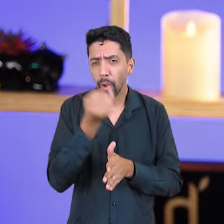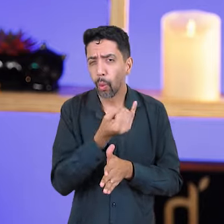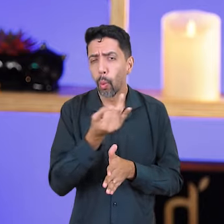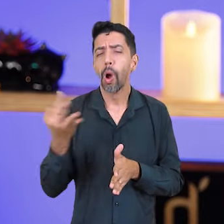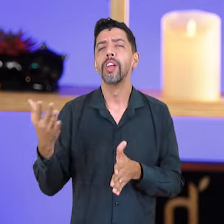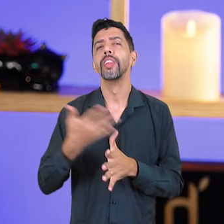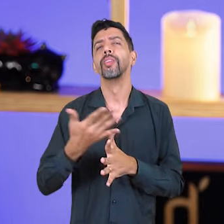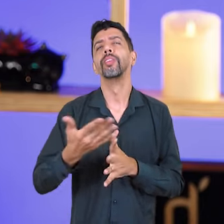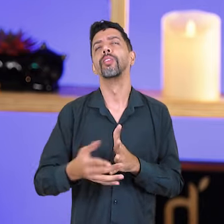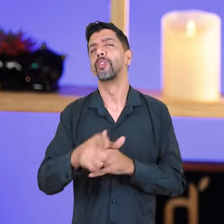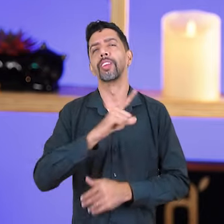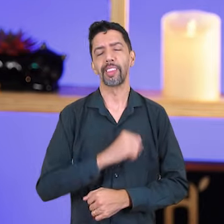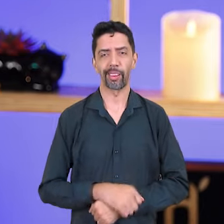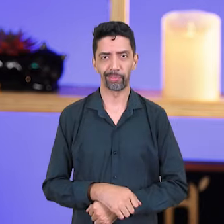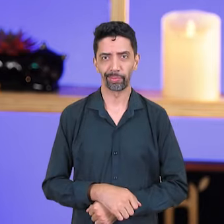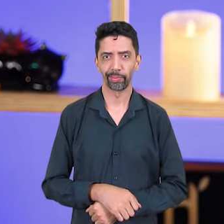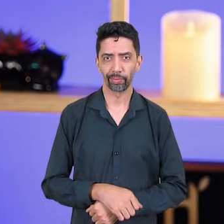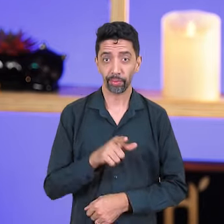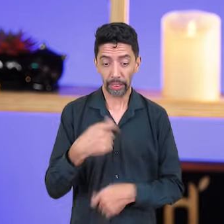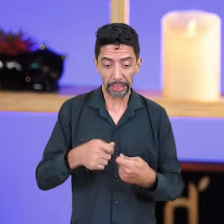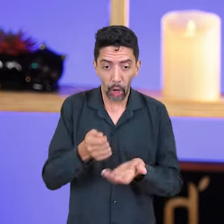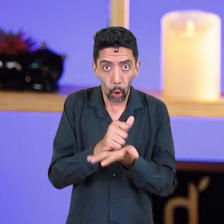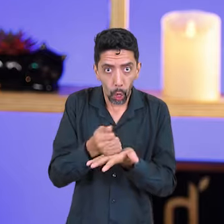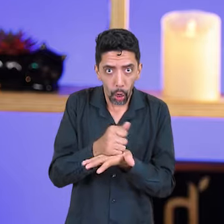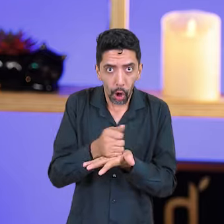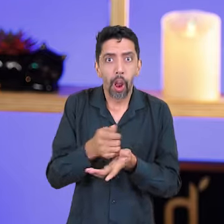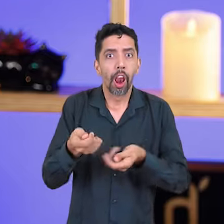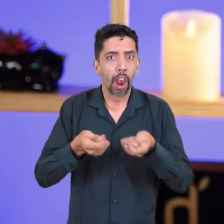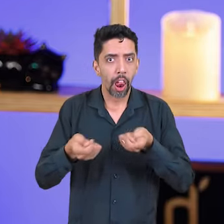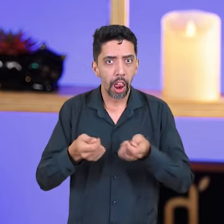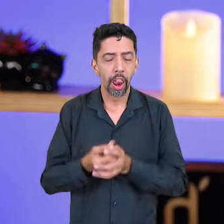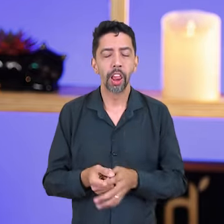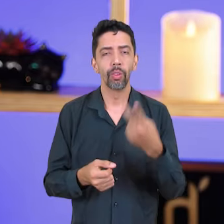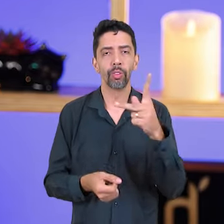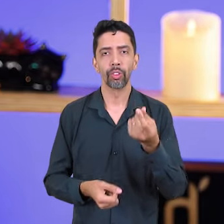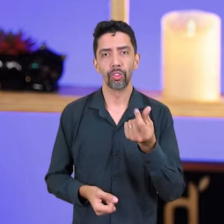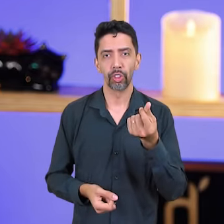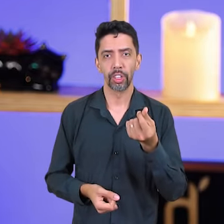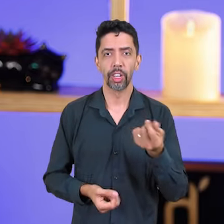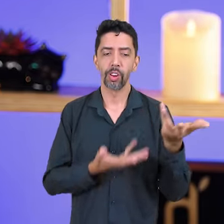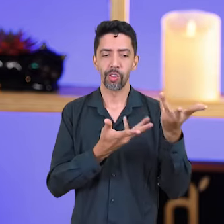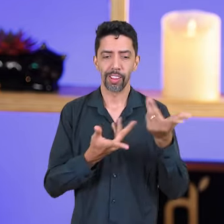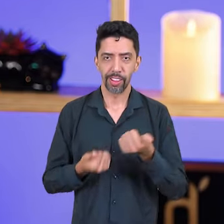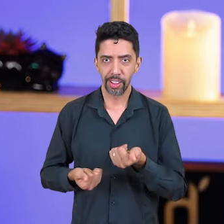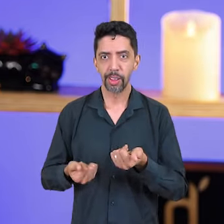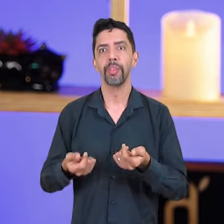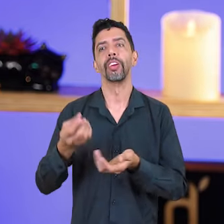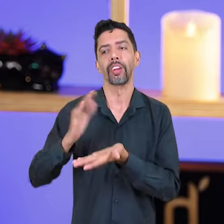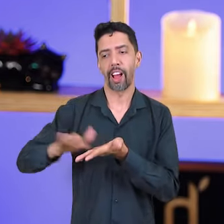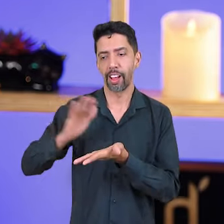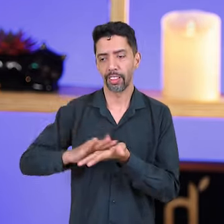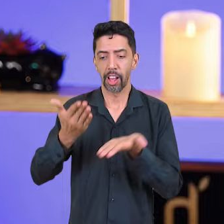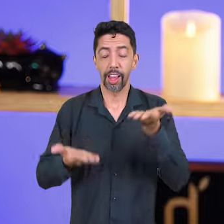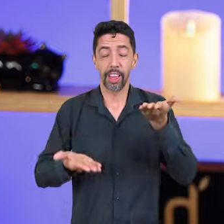Como você assumir o controle absoluto do ganho e do gasto, e principalmente dos compromissos que você foi assumindo ao longo